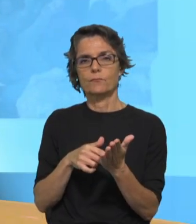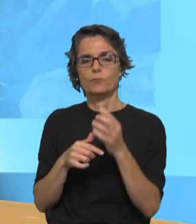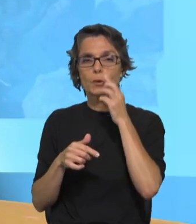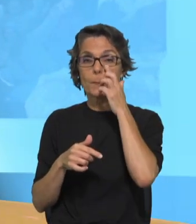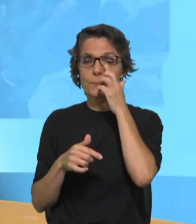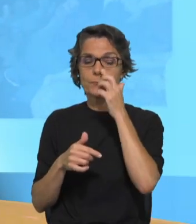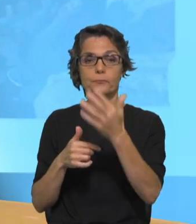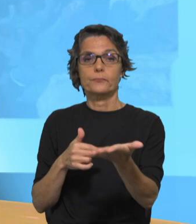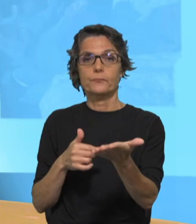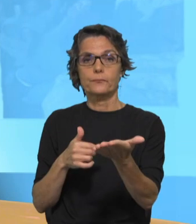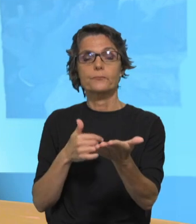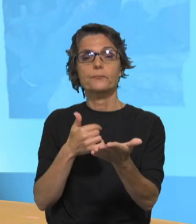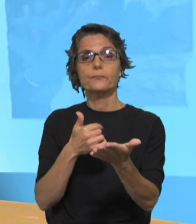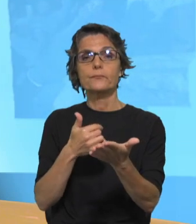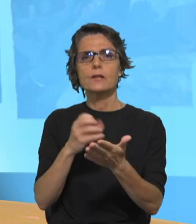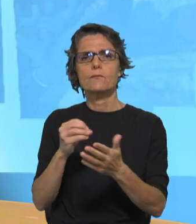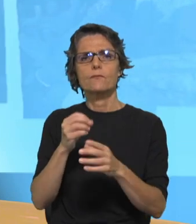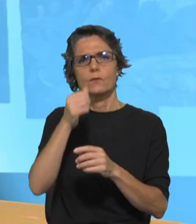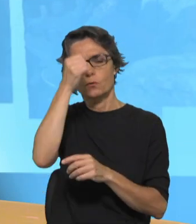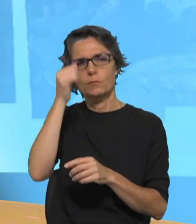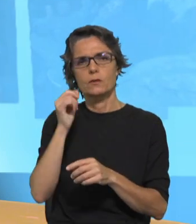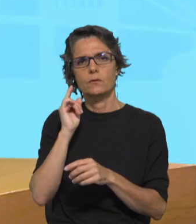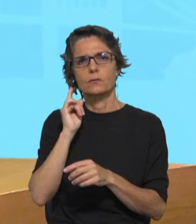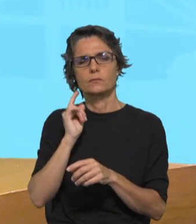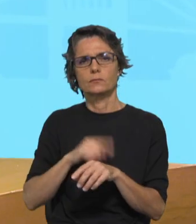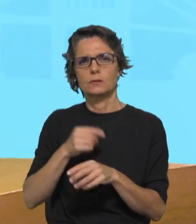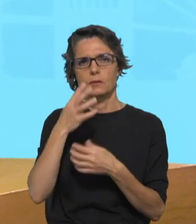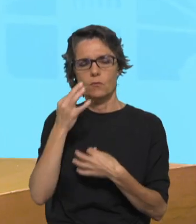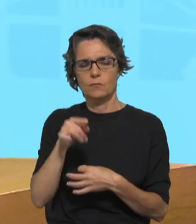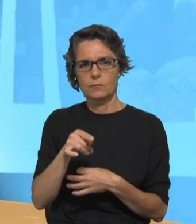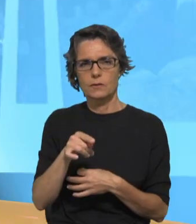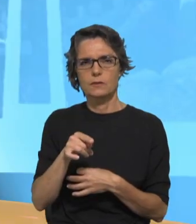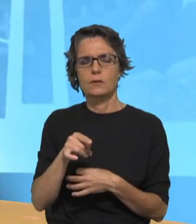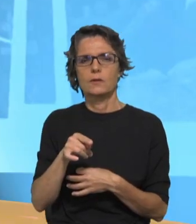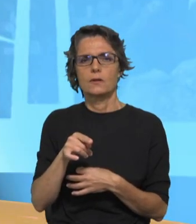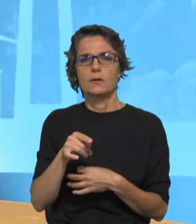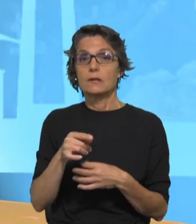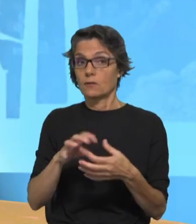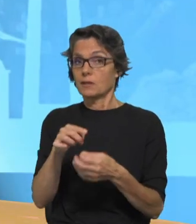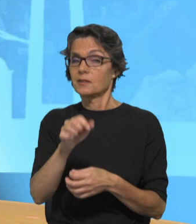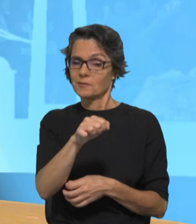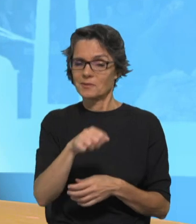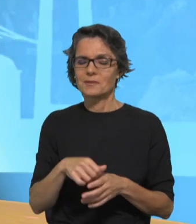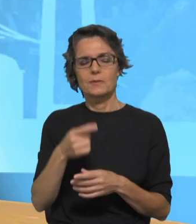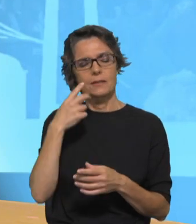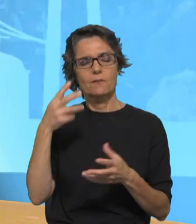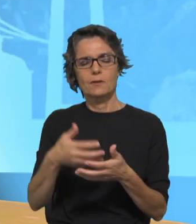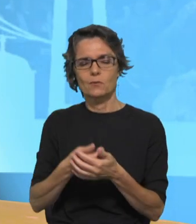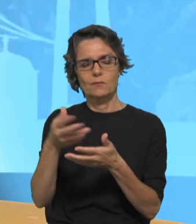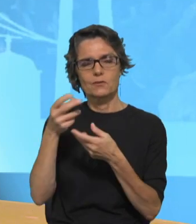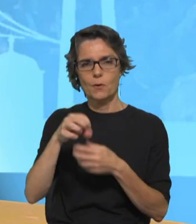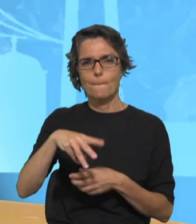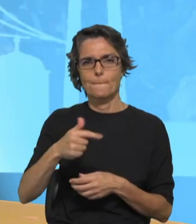estão muito nesta linha. Estão muito nesta linha. Já vamos aí. Vamos escutar então esta parte do Evangelho de